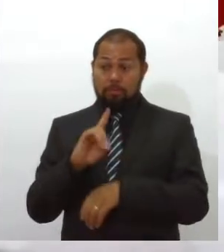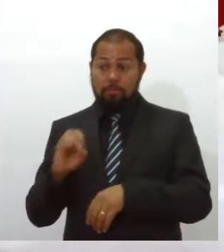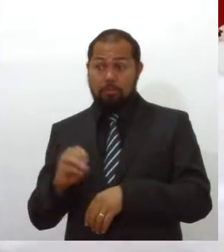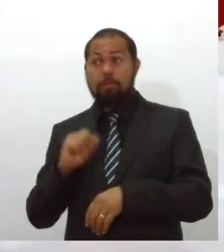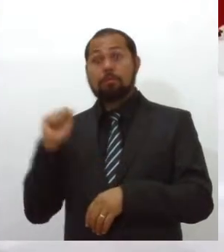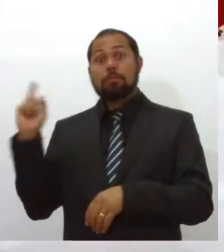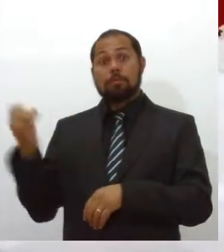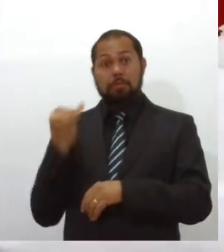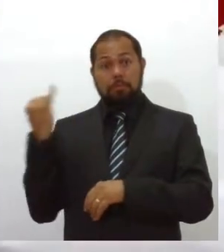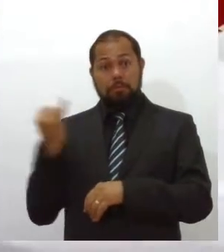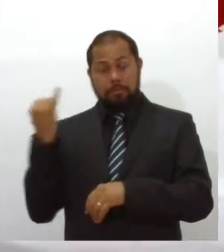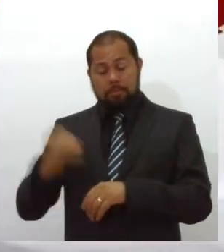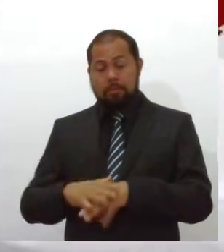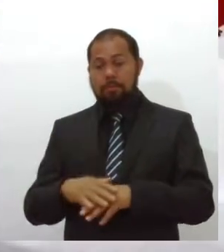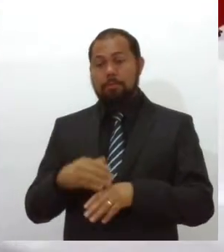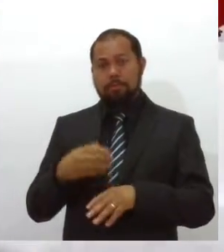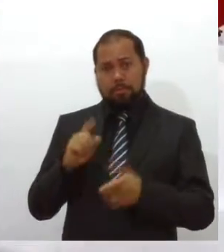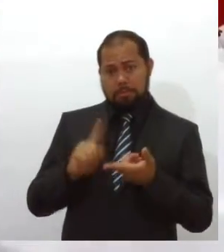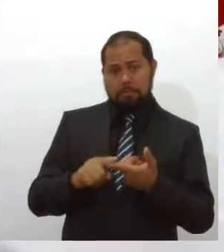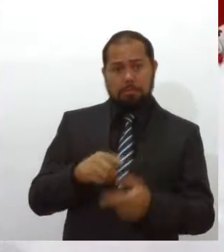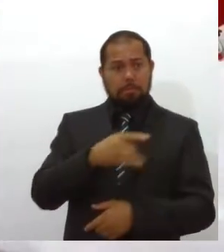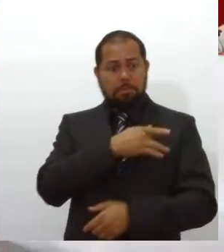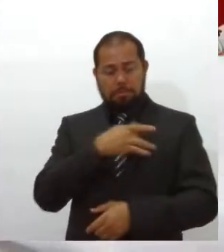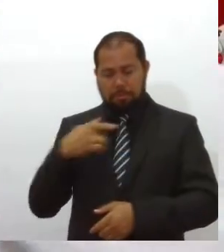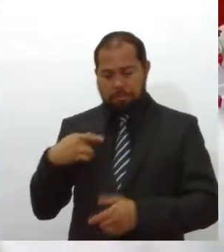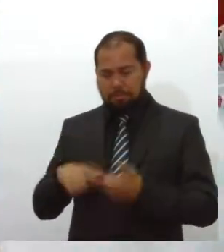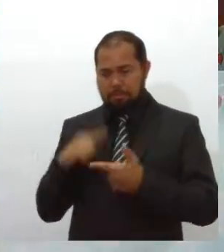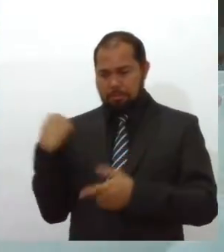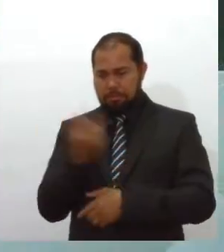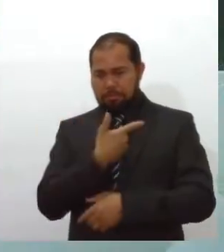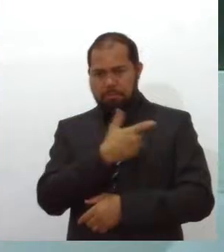a saúde, né? Dos nossos filhos.